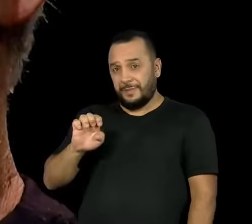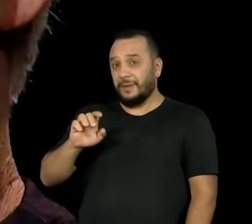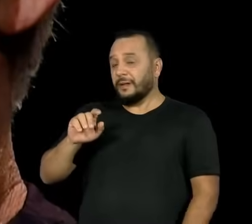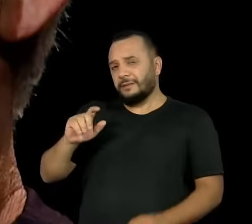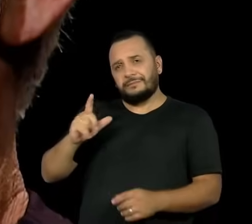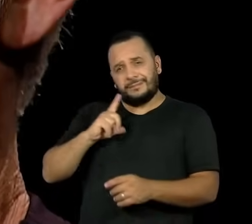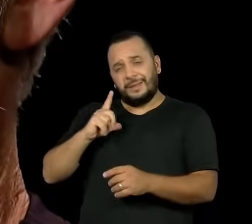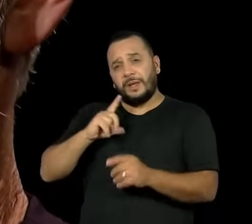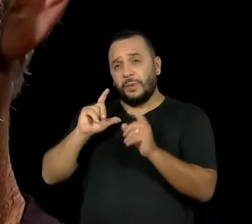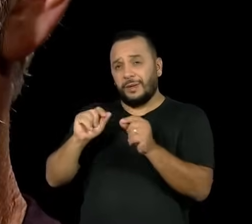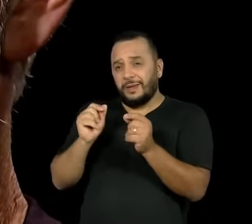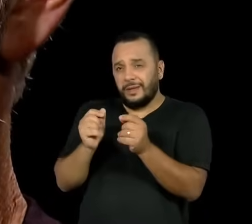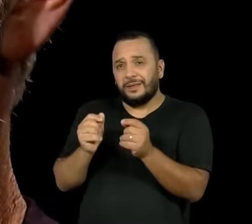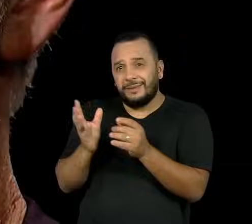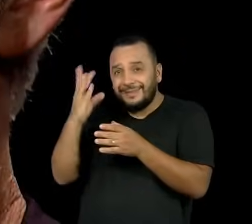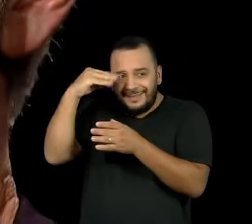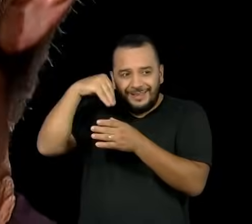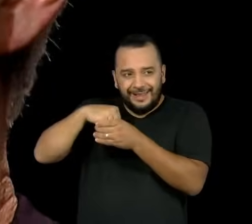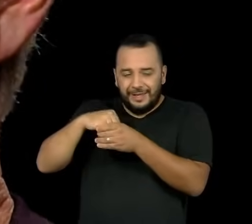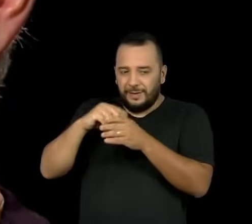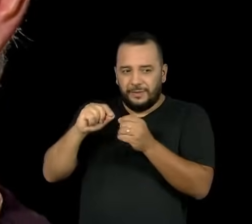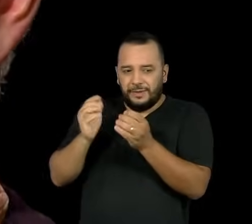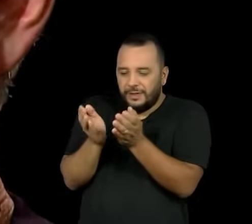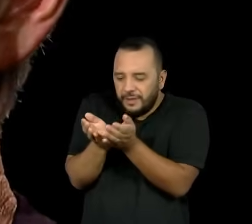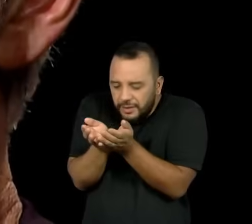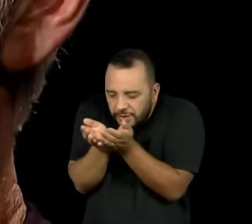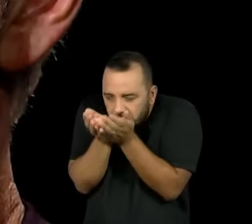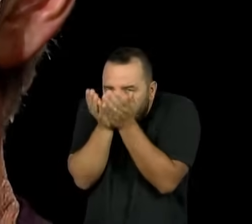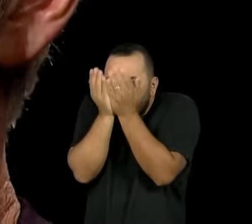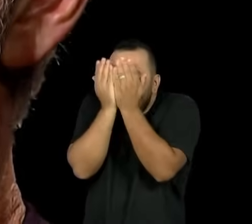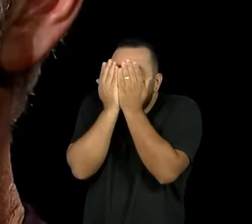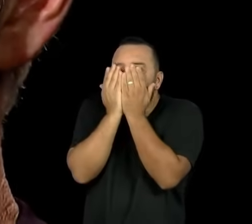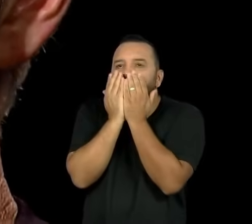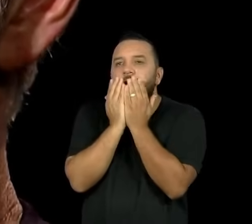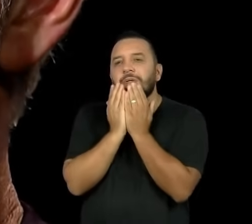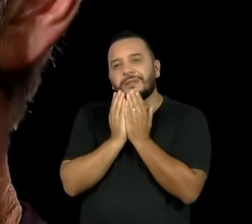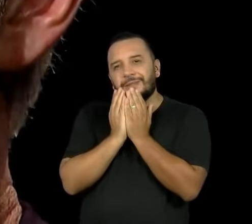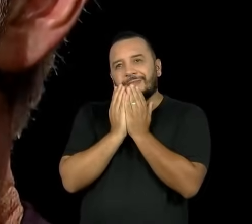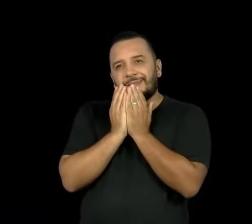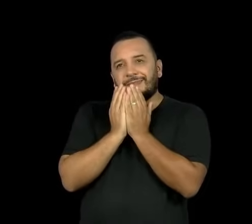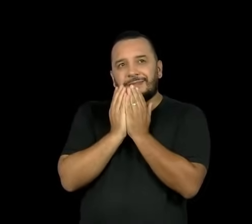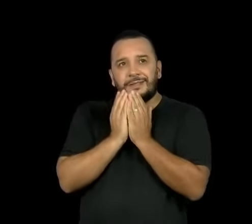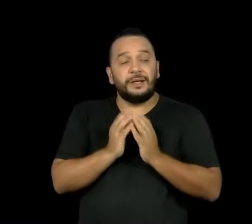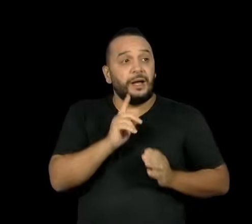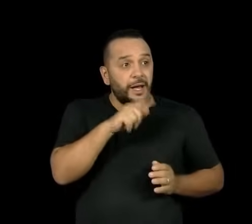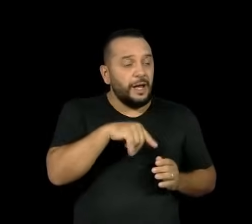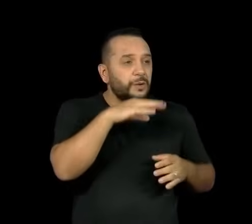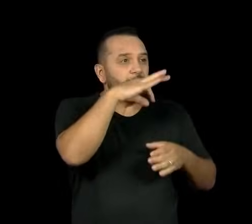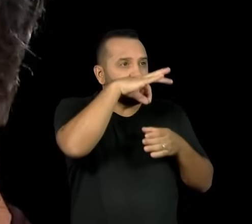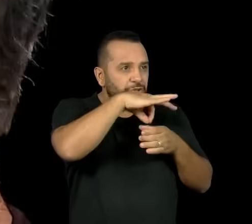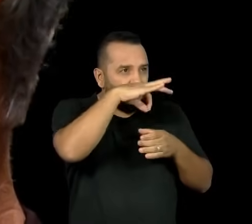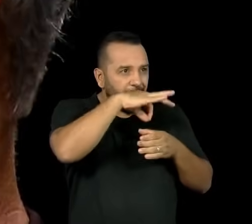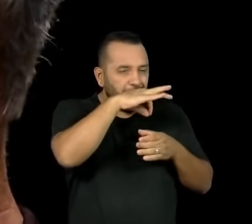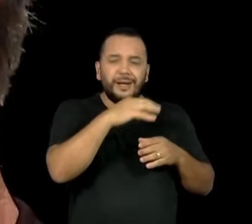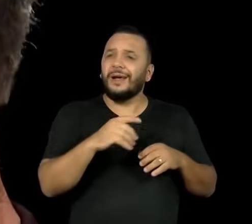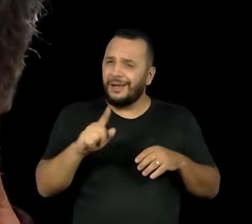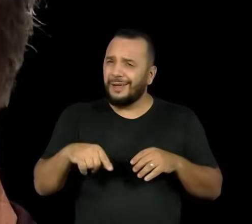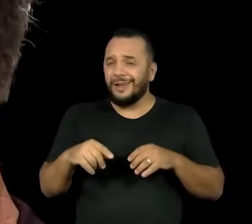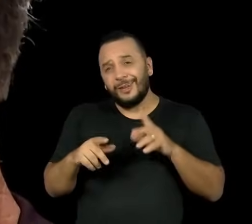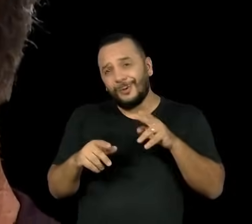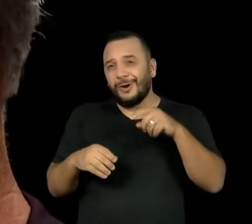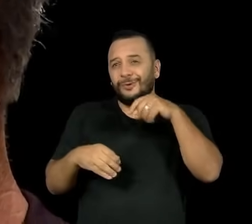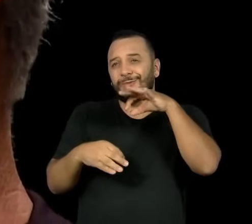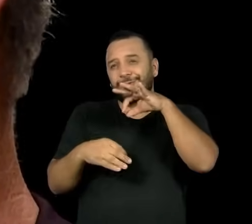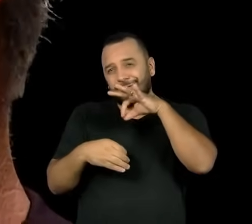exemplo, é uma substância que é o sacramento de algumas religiões brasileiras. Sim, o chá, né? O chá é uma formulação, é uma